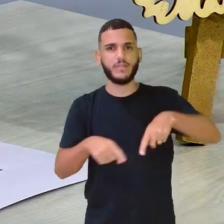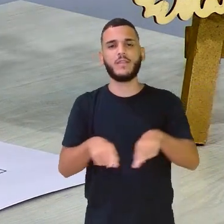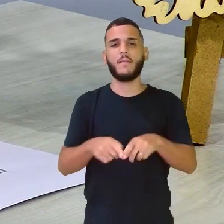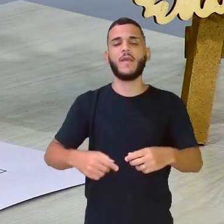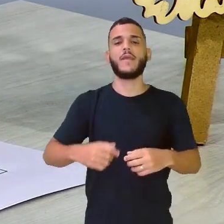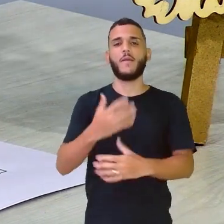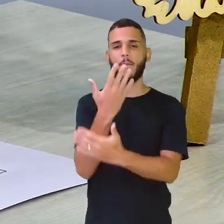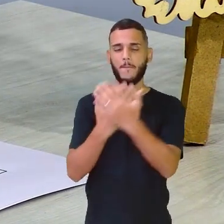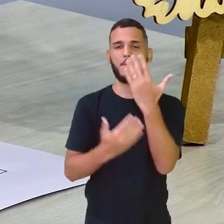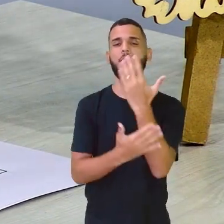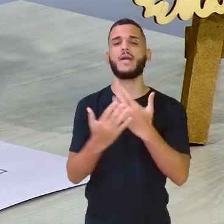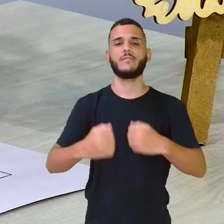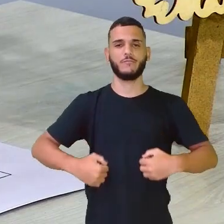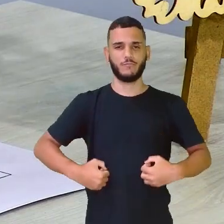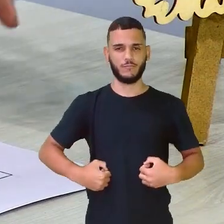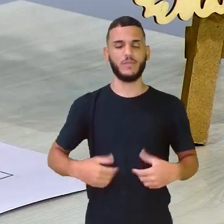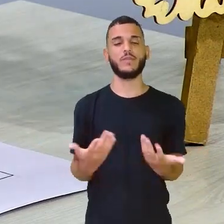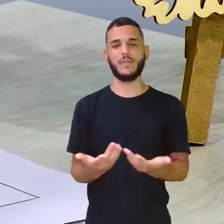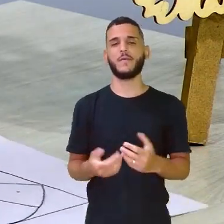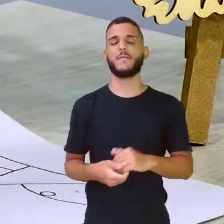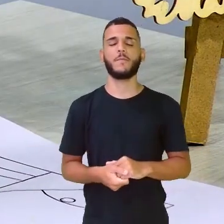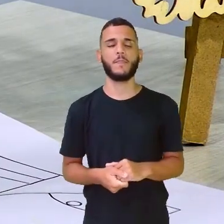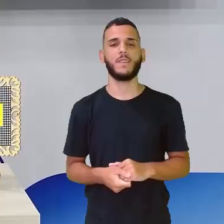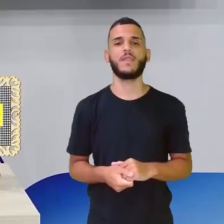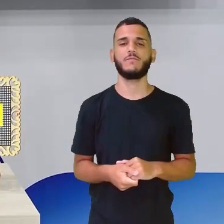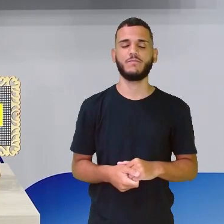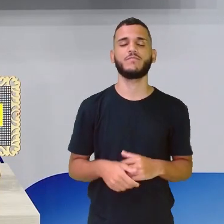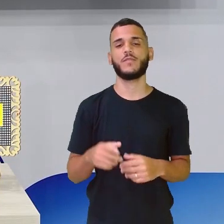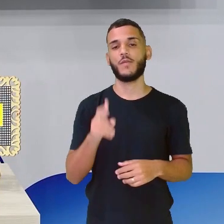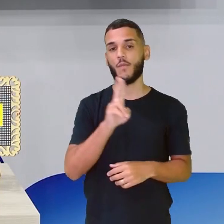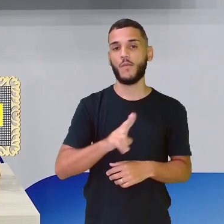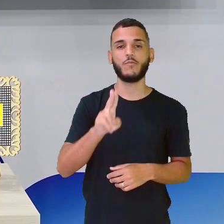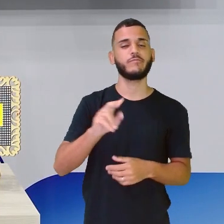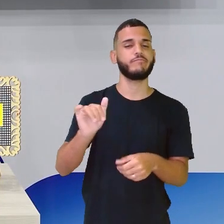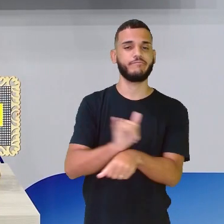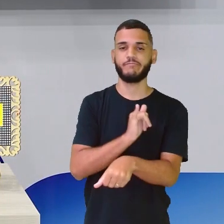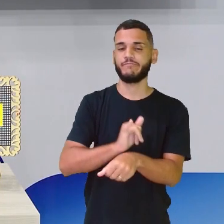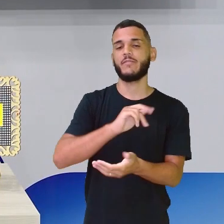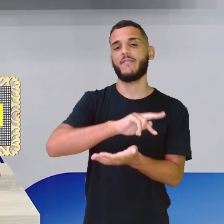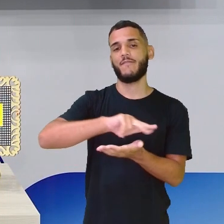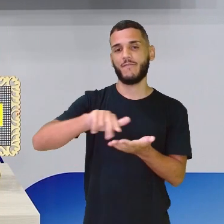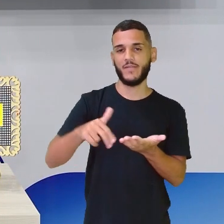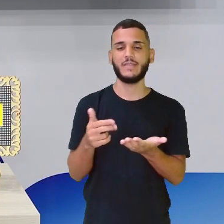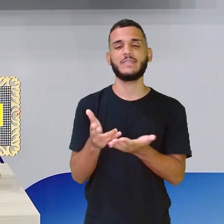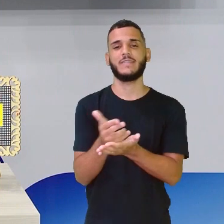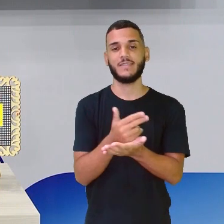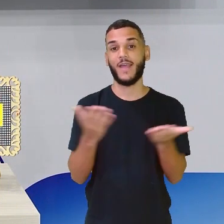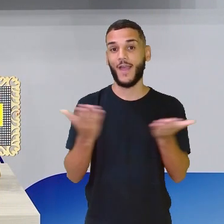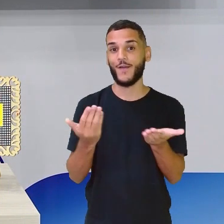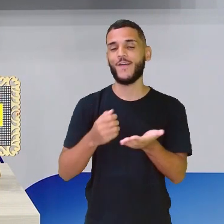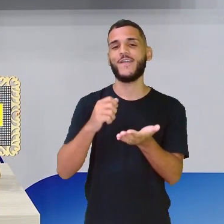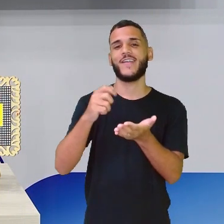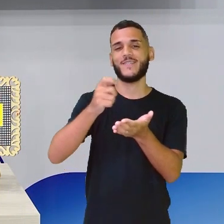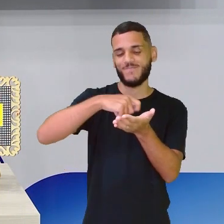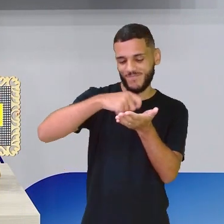é? Com os triângulos, e embaixo as pernas em formato retangular também. Agora a gente vai pintar com